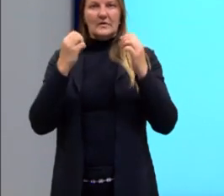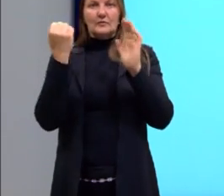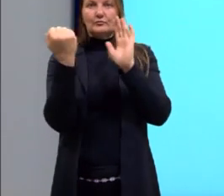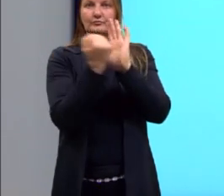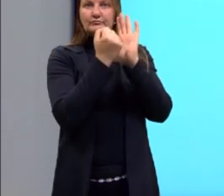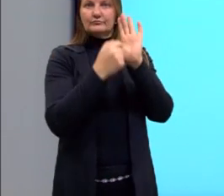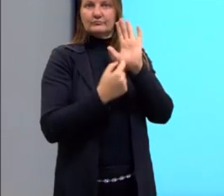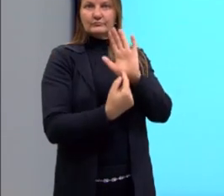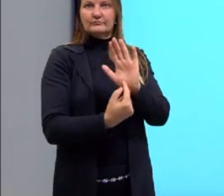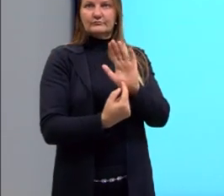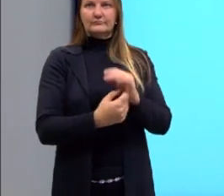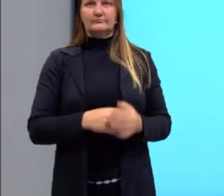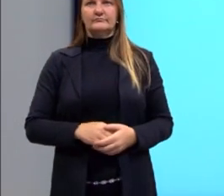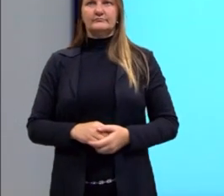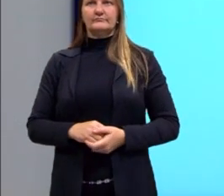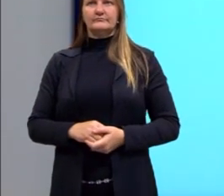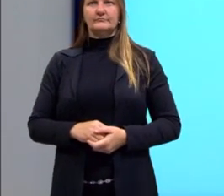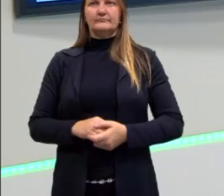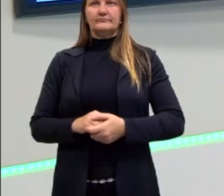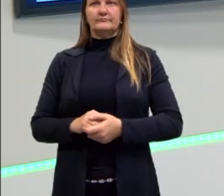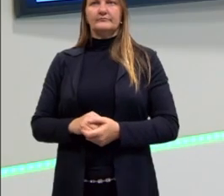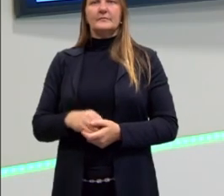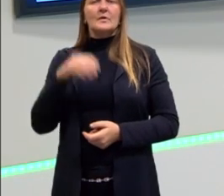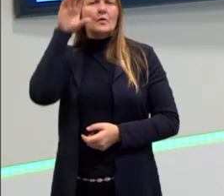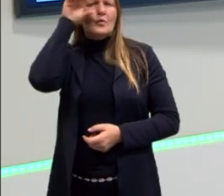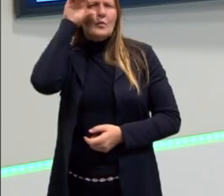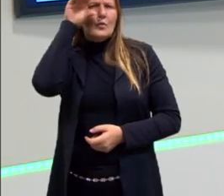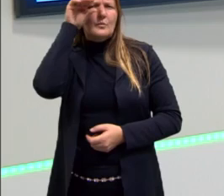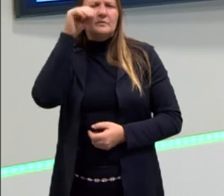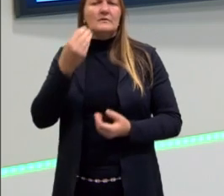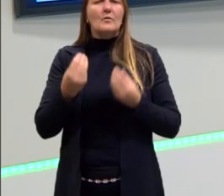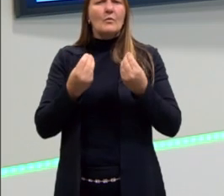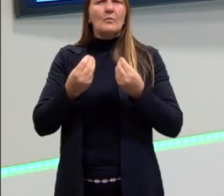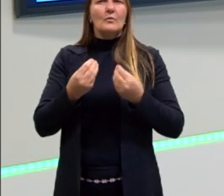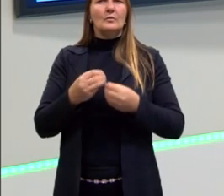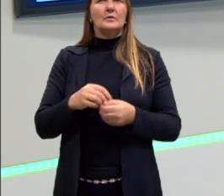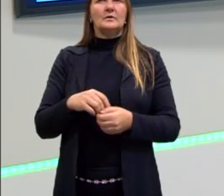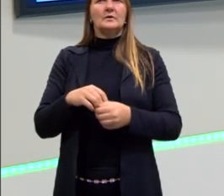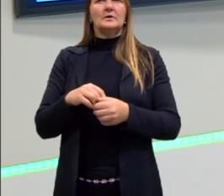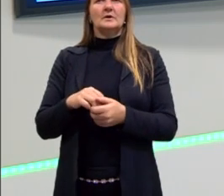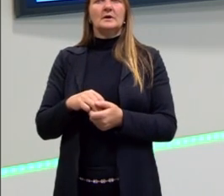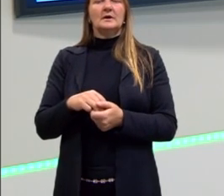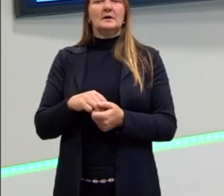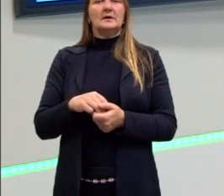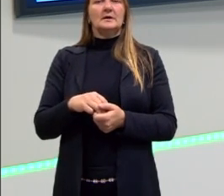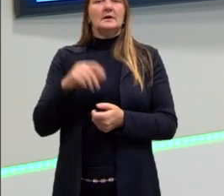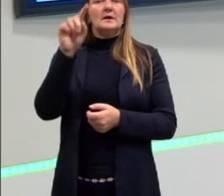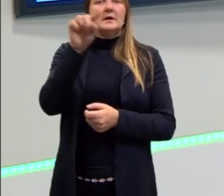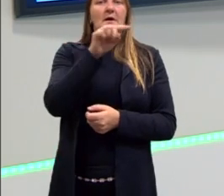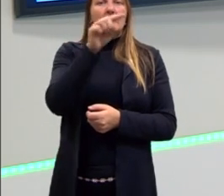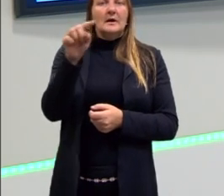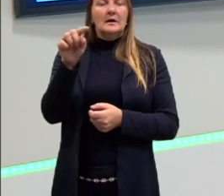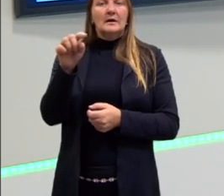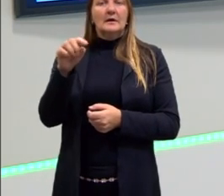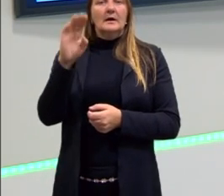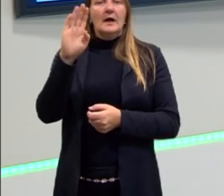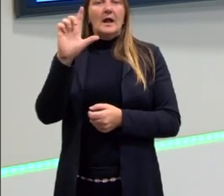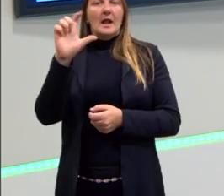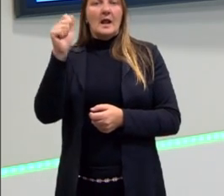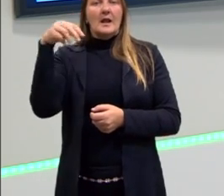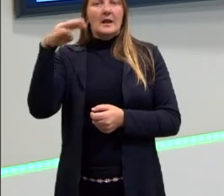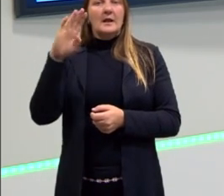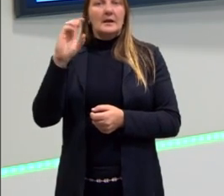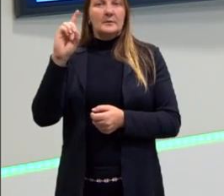demarcar estes ângulos observa em que os ângulos alfa e lambida